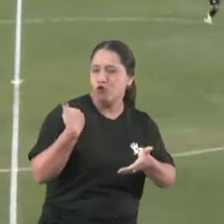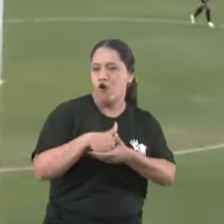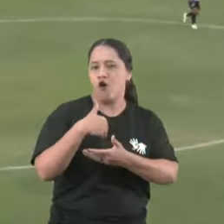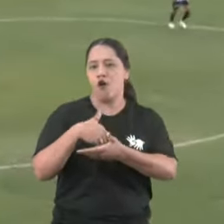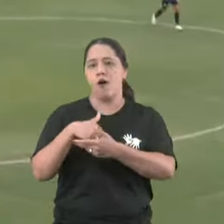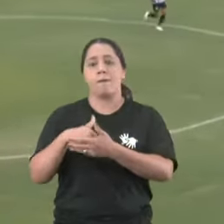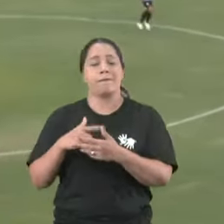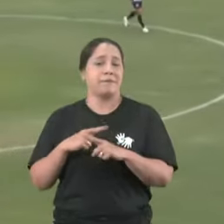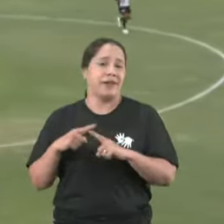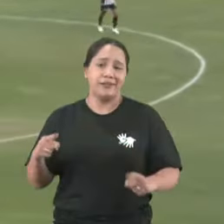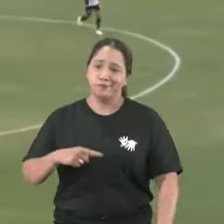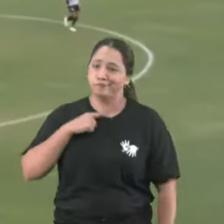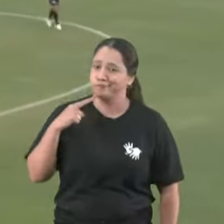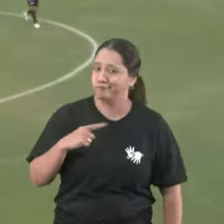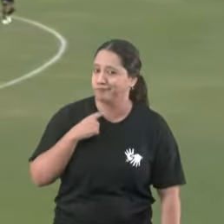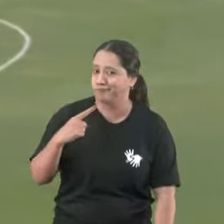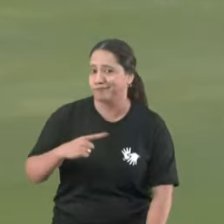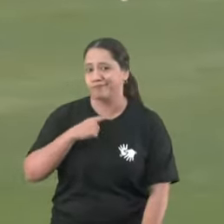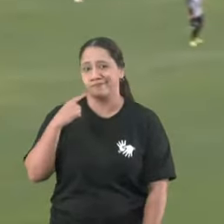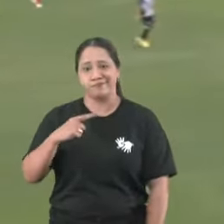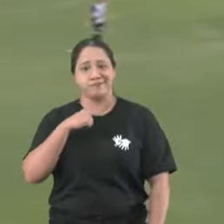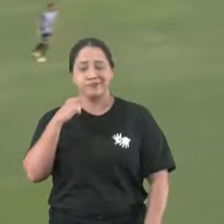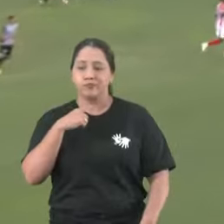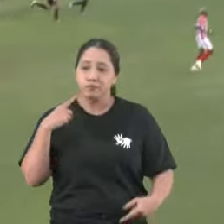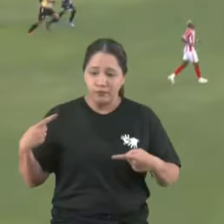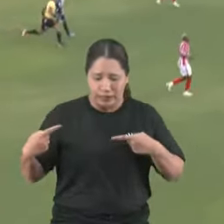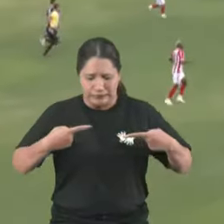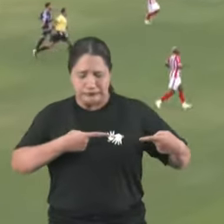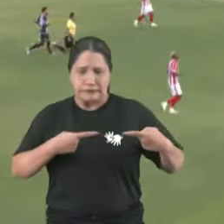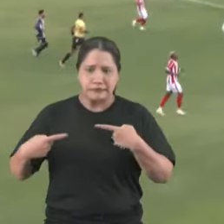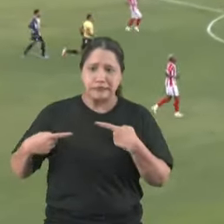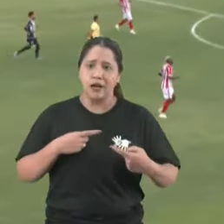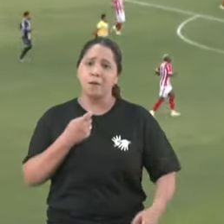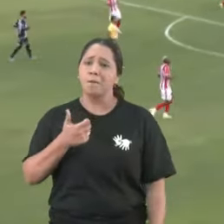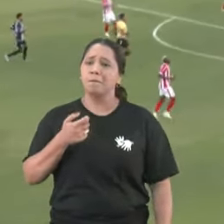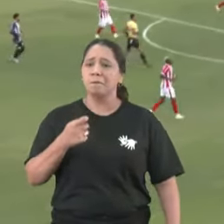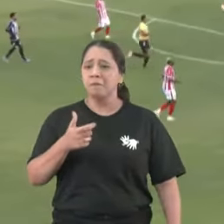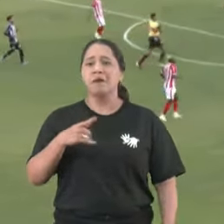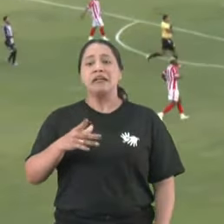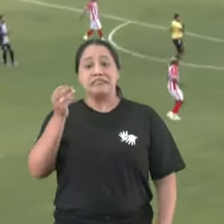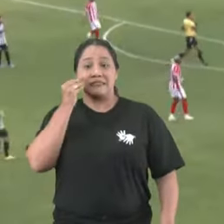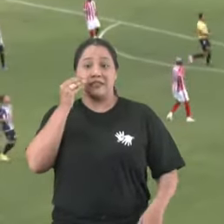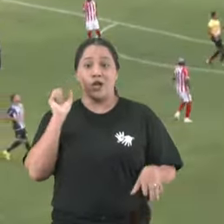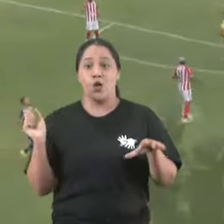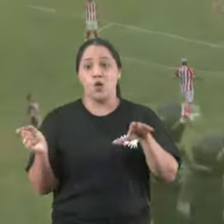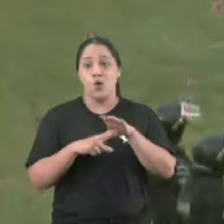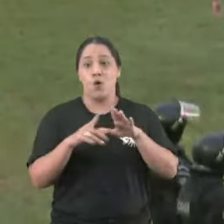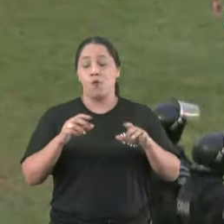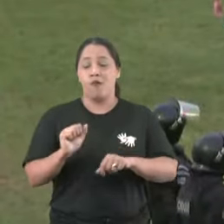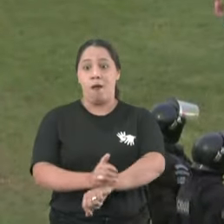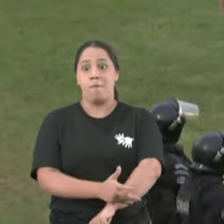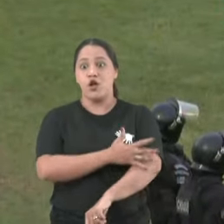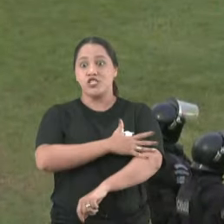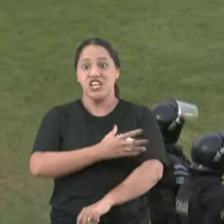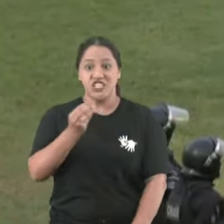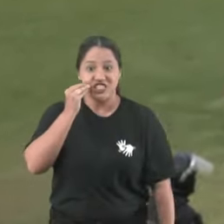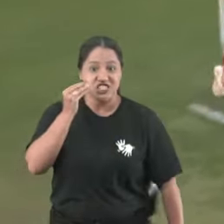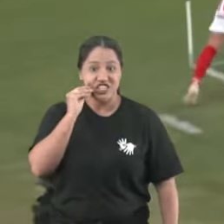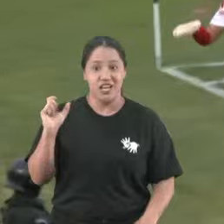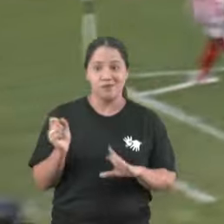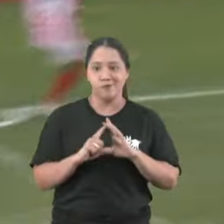mas não conseguiram. O jogo disputado com pouquíssimos lances, eu diria, de emoção, de chances de